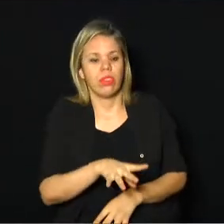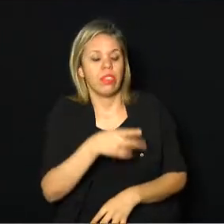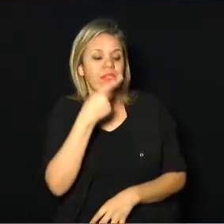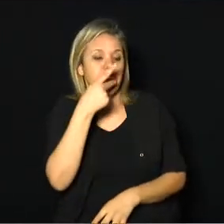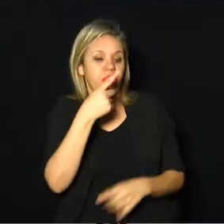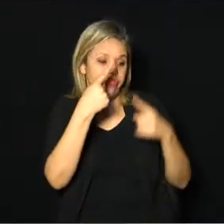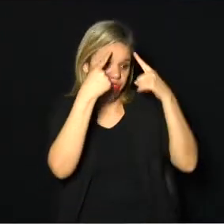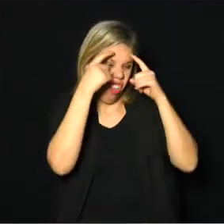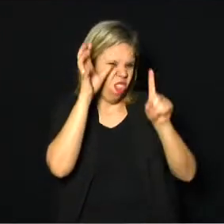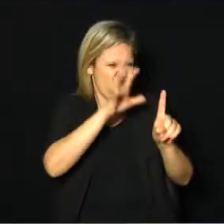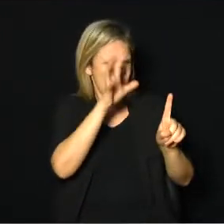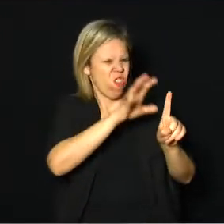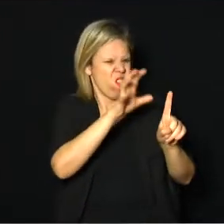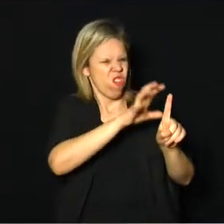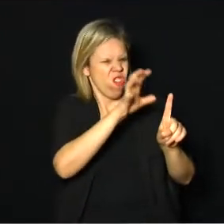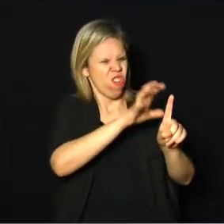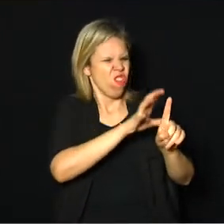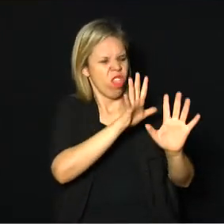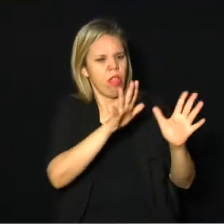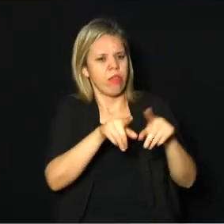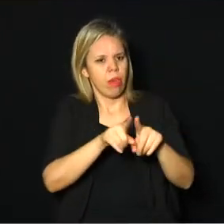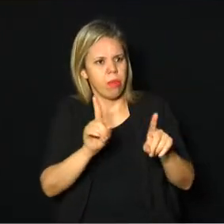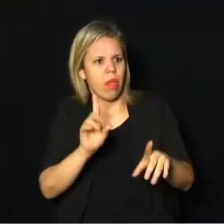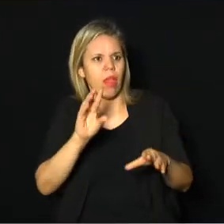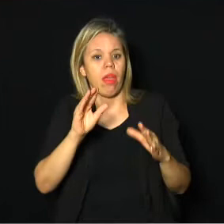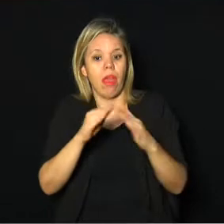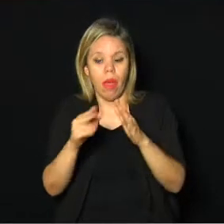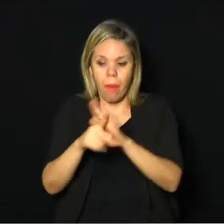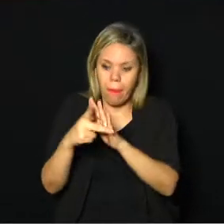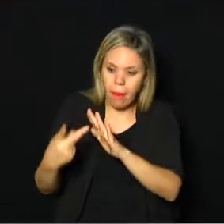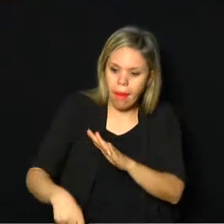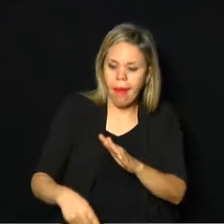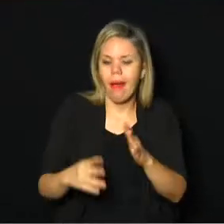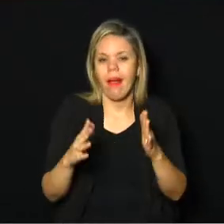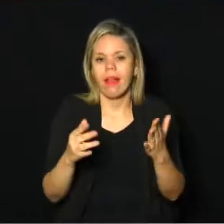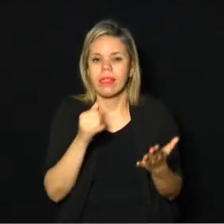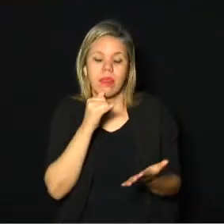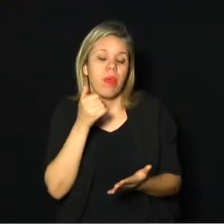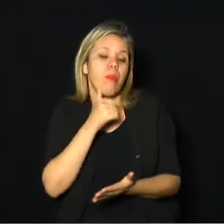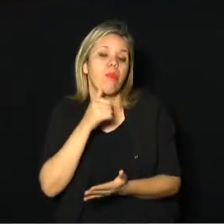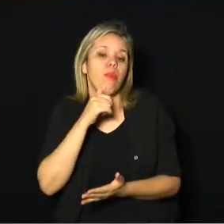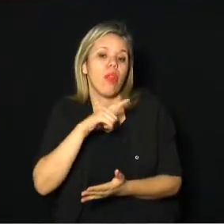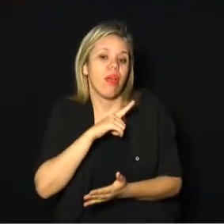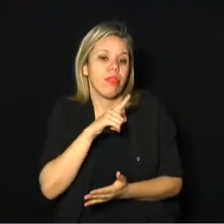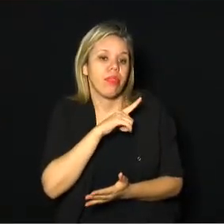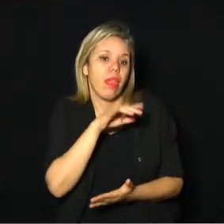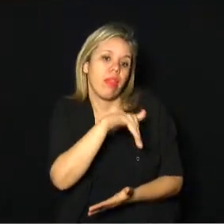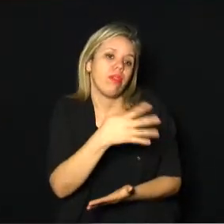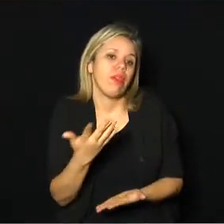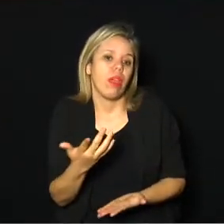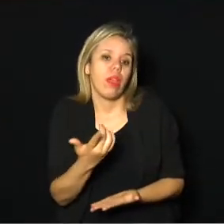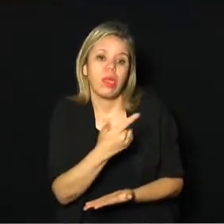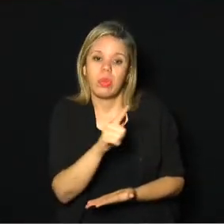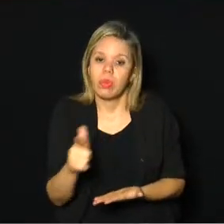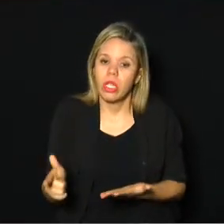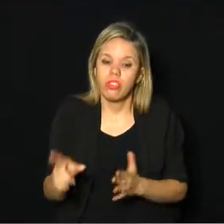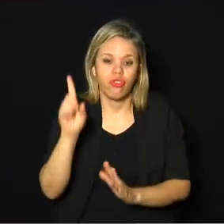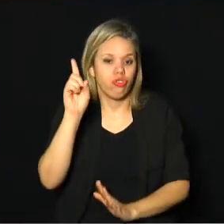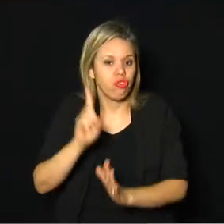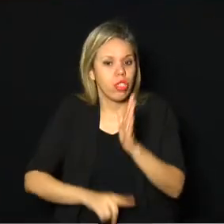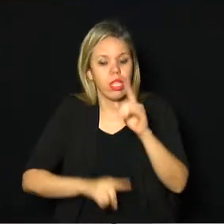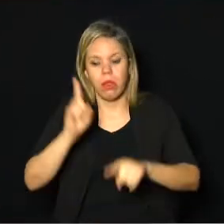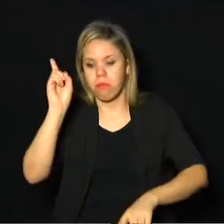violência psicológica, da violência patrimonial, que é quando a mulher tem subtraído os seus bens, o